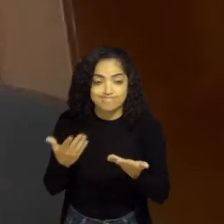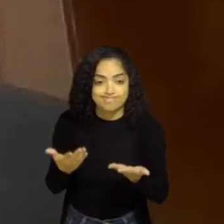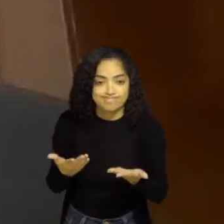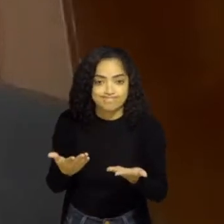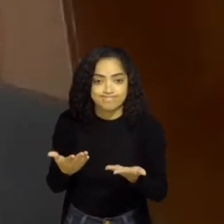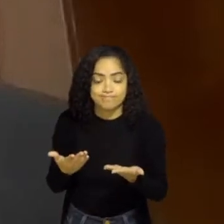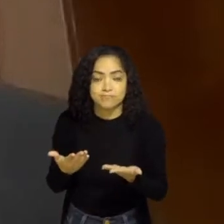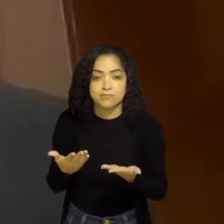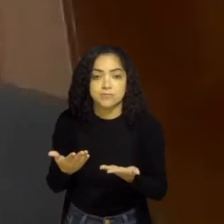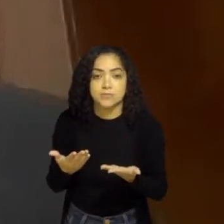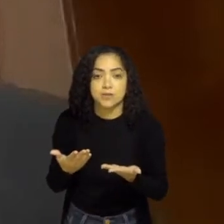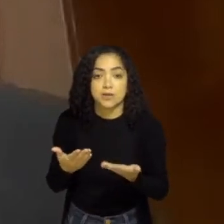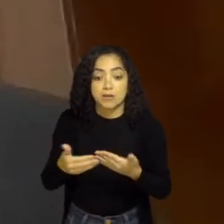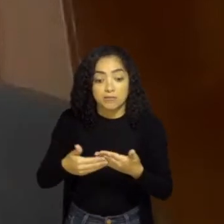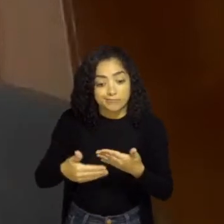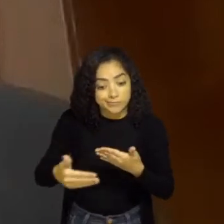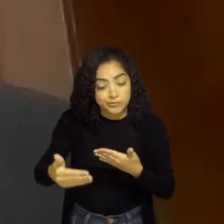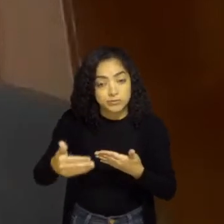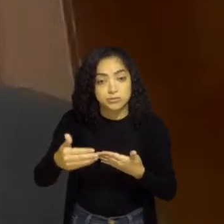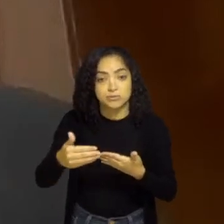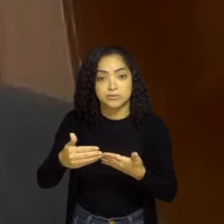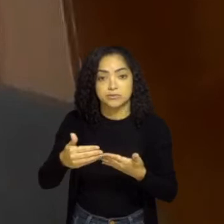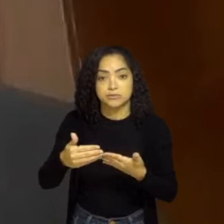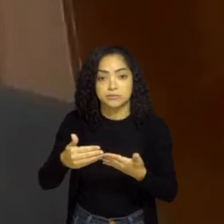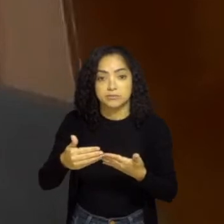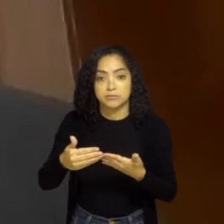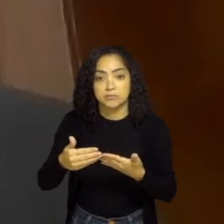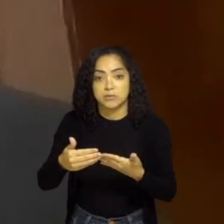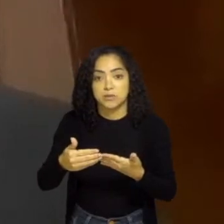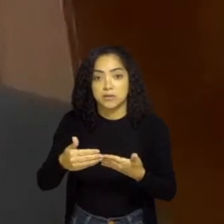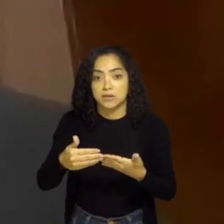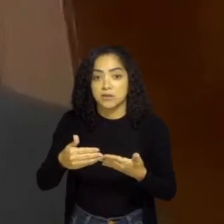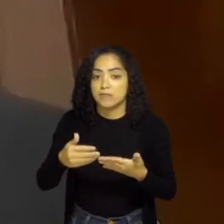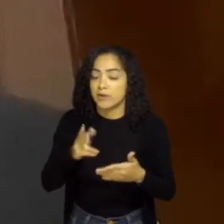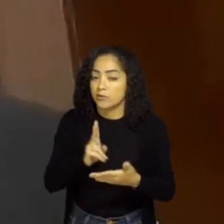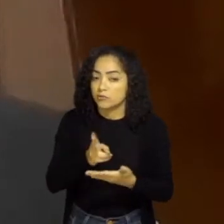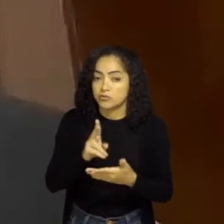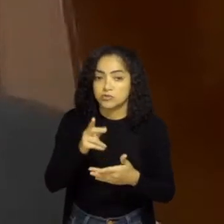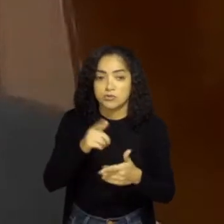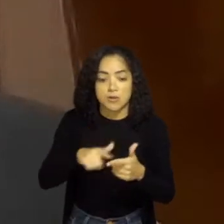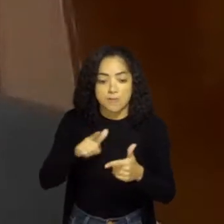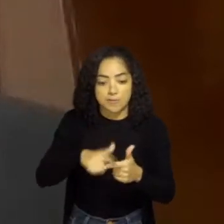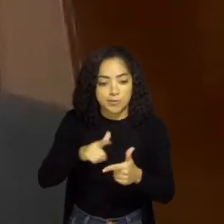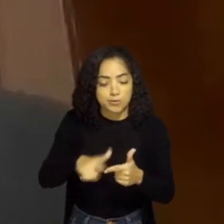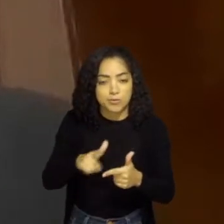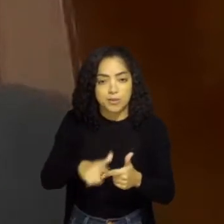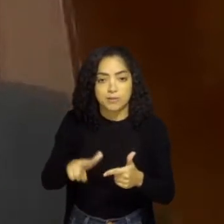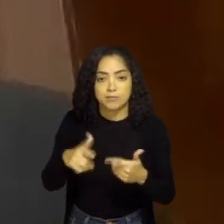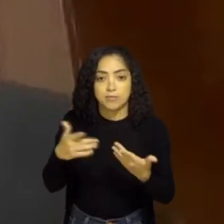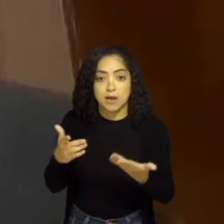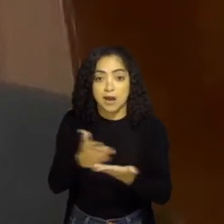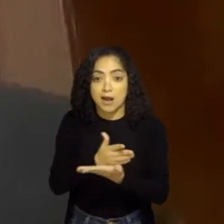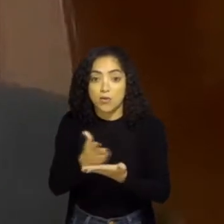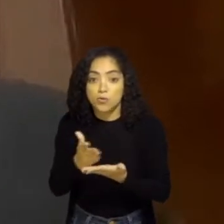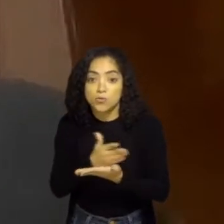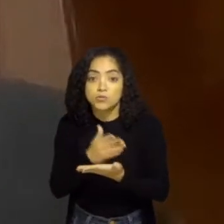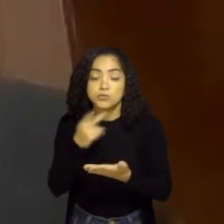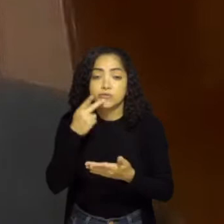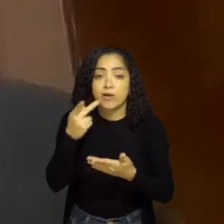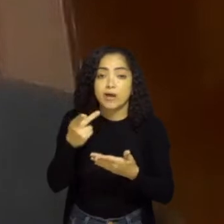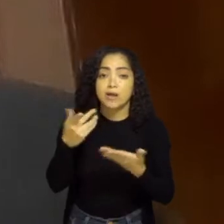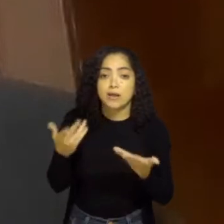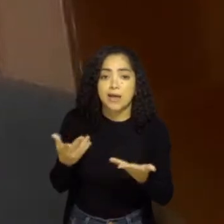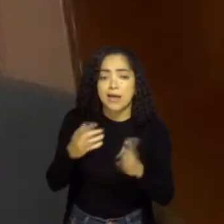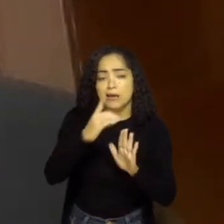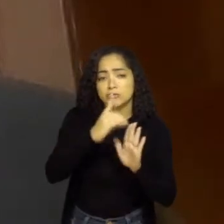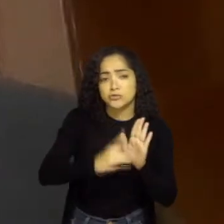vai continuar a haver uma zona de penumbra, né? Porque alguns advogam que eu tenho o